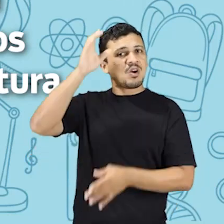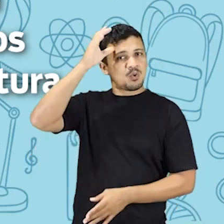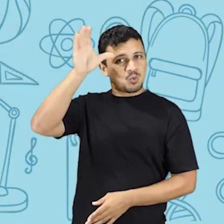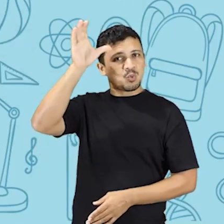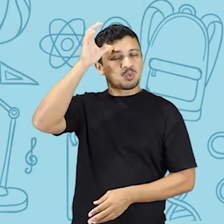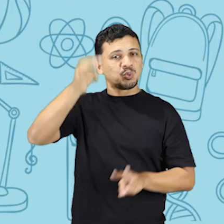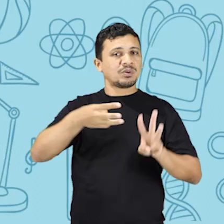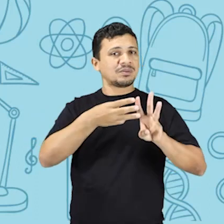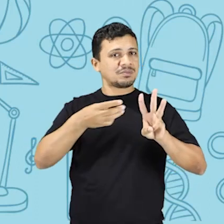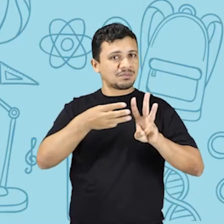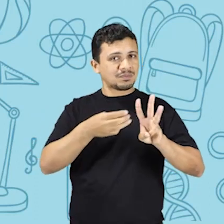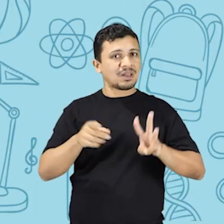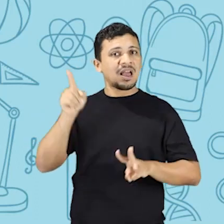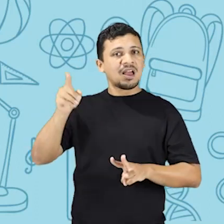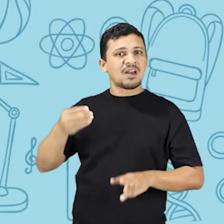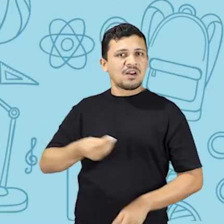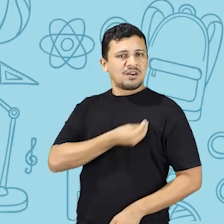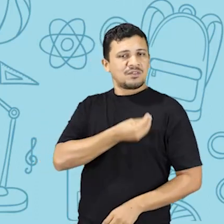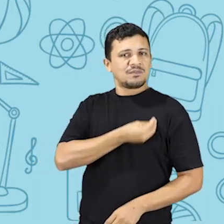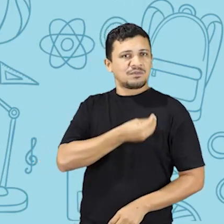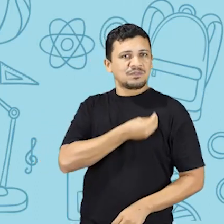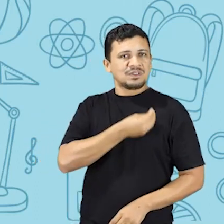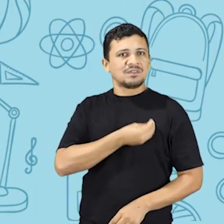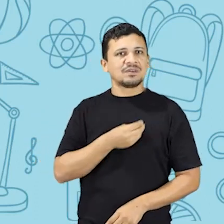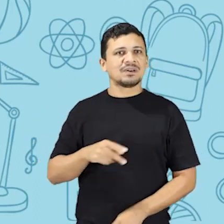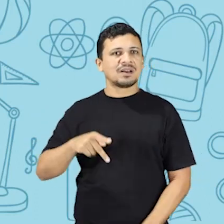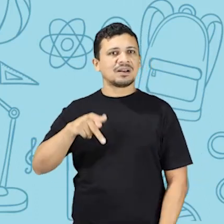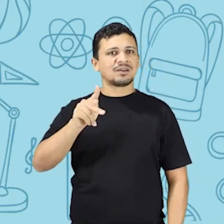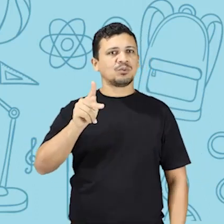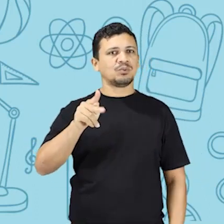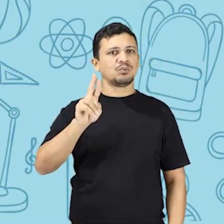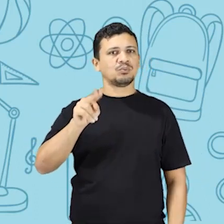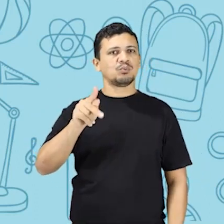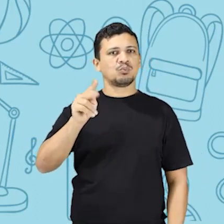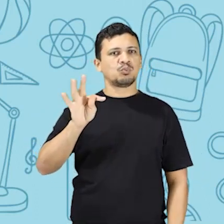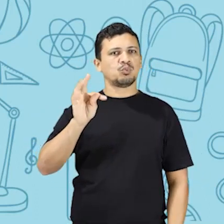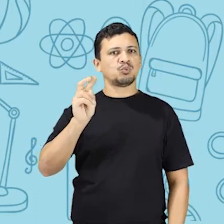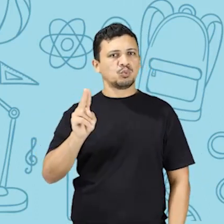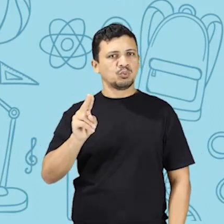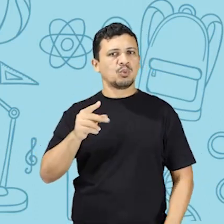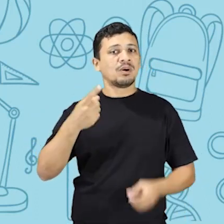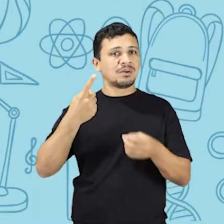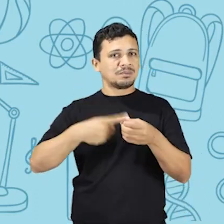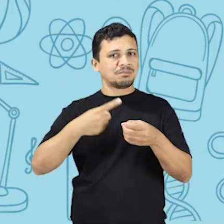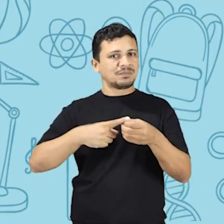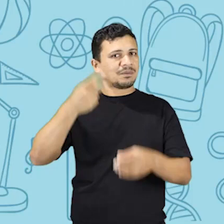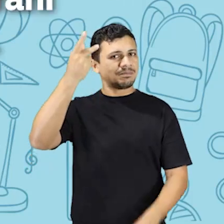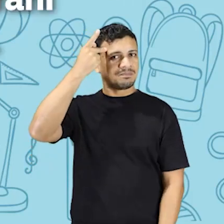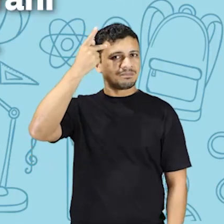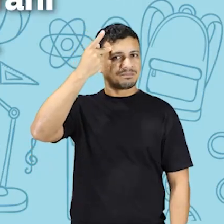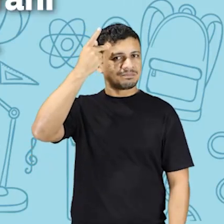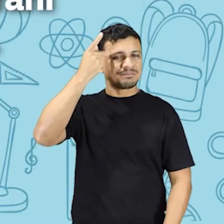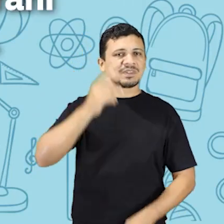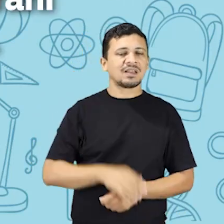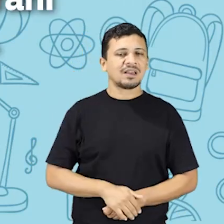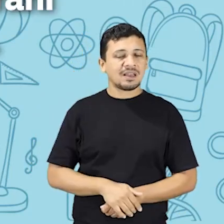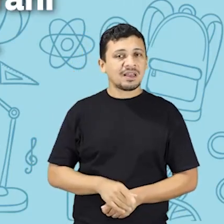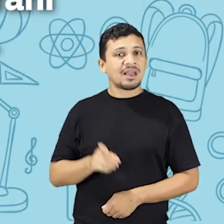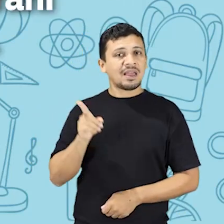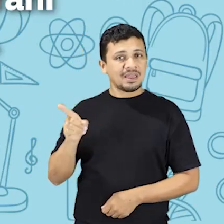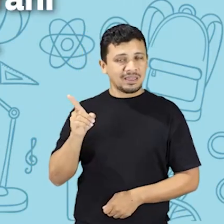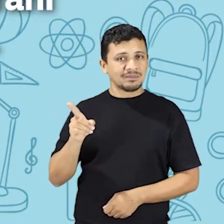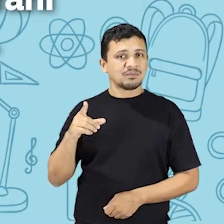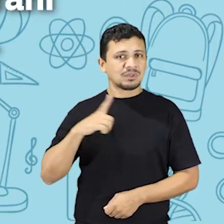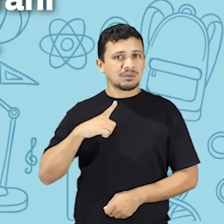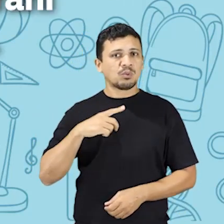indígena. Olívio mora na aldeia Carucutu, em Parelheiros, SP. Ele é membro do